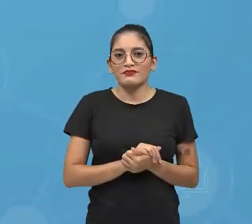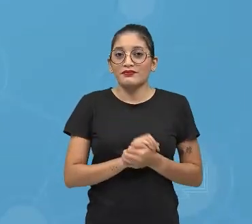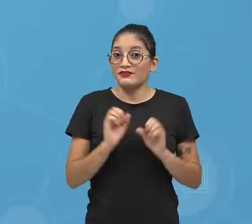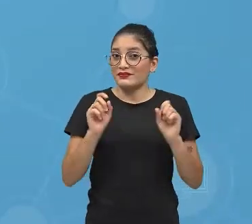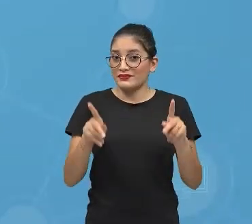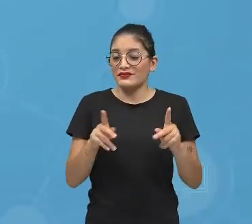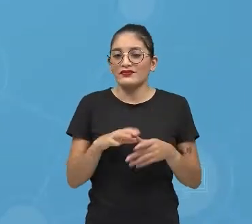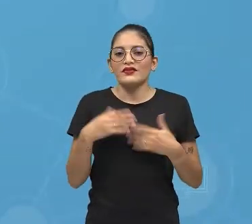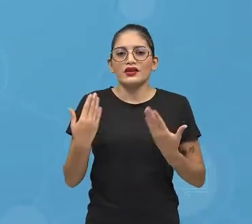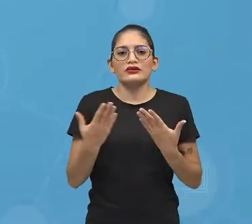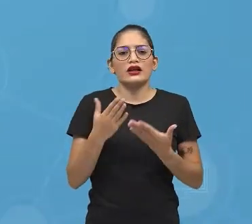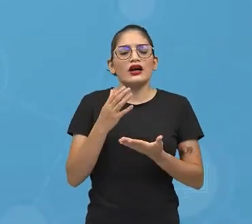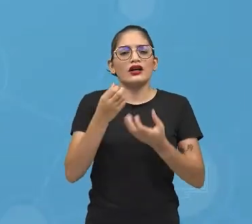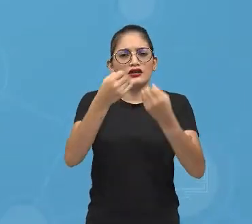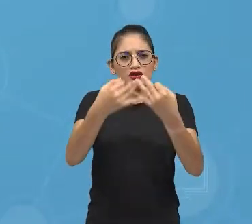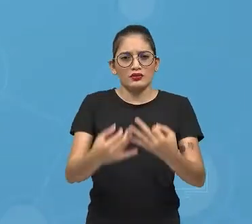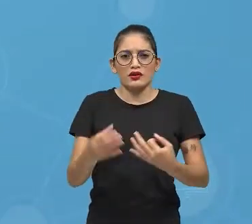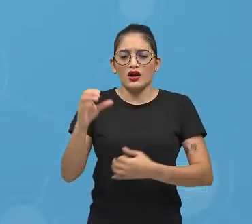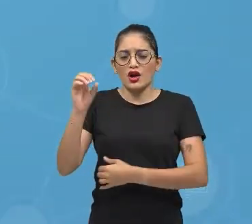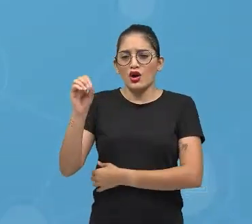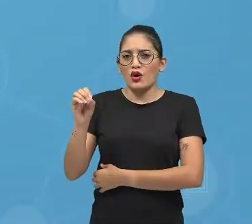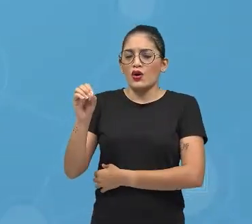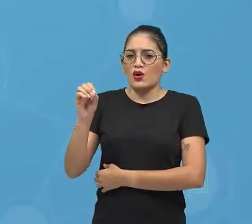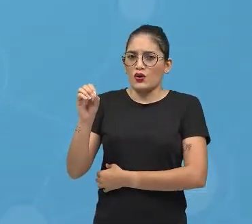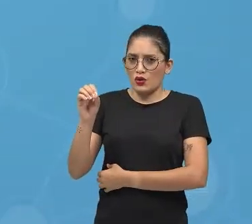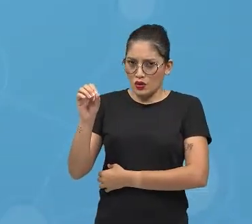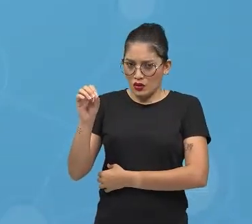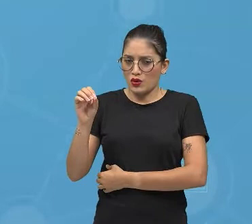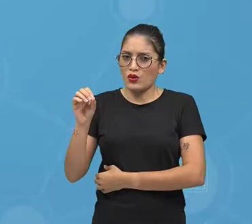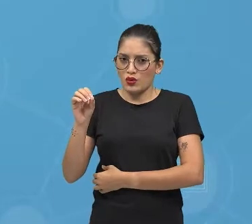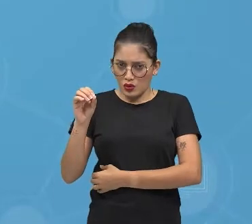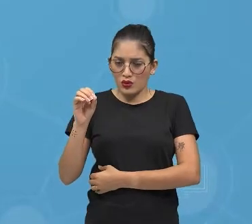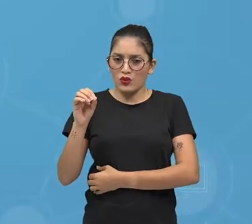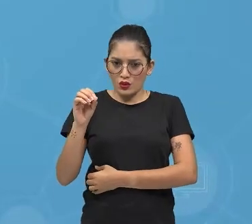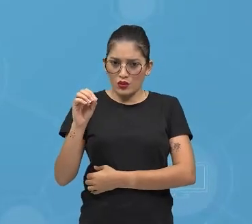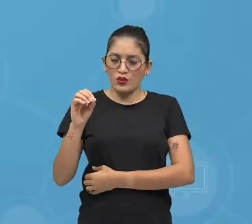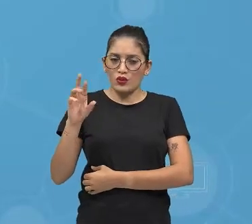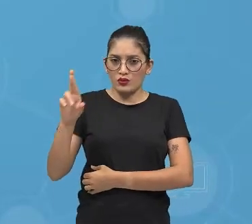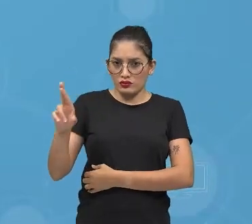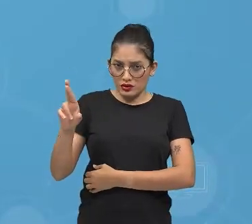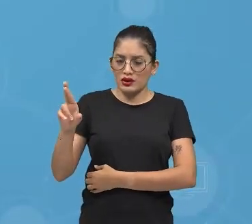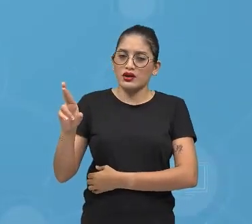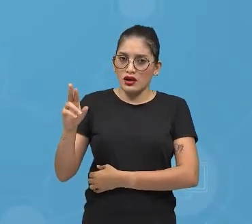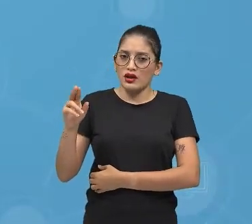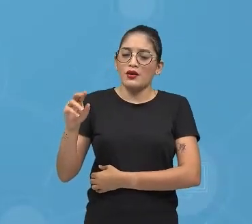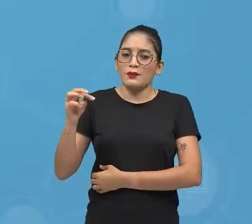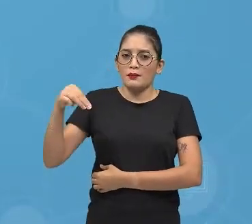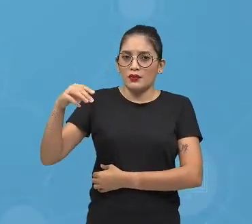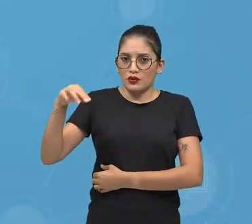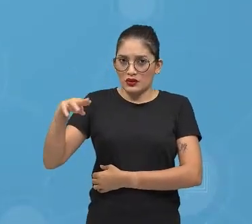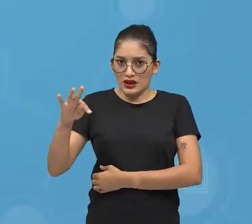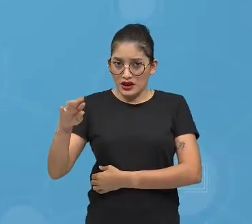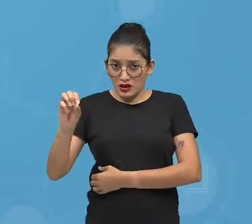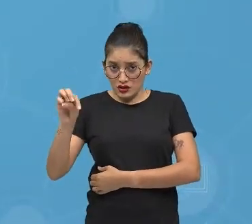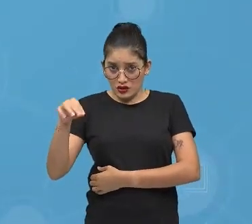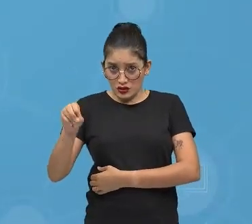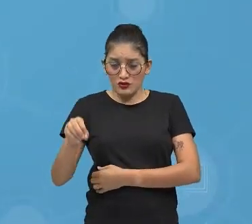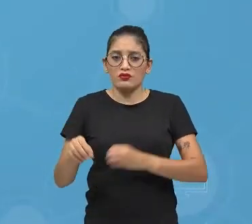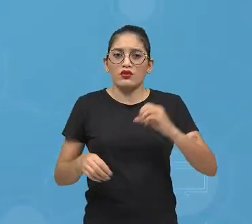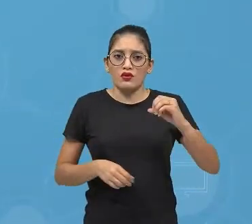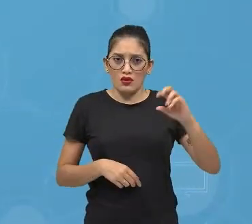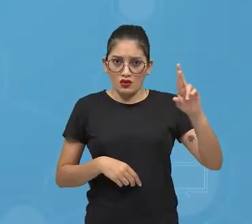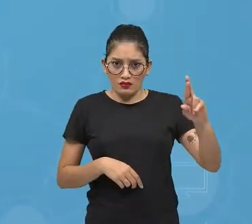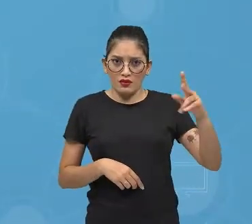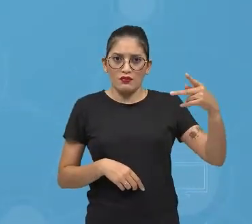Então, o que nós já vimos? Oriente, politeísmo, Ocidente, monoteísmo. Noção de